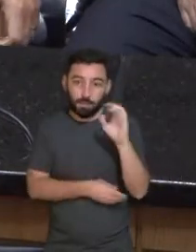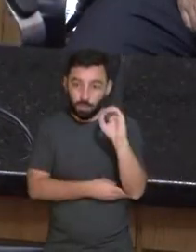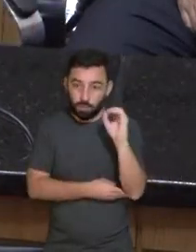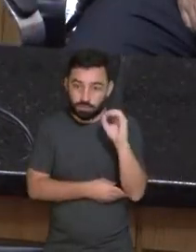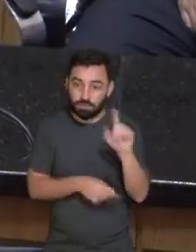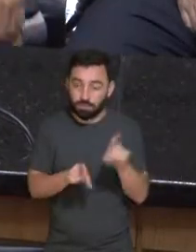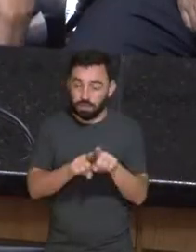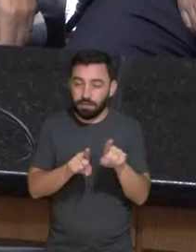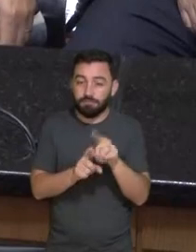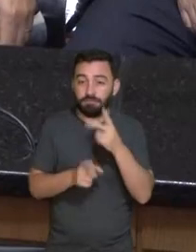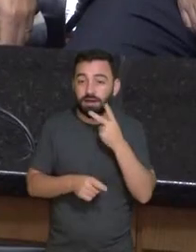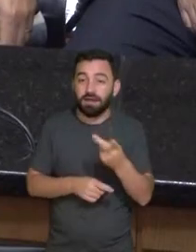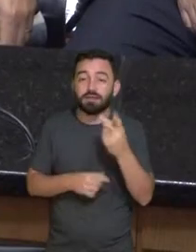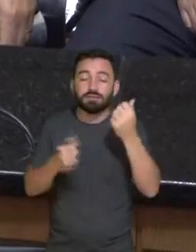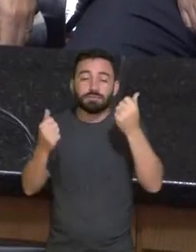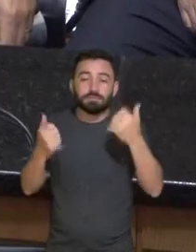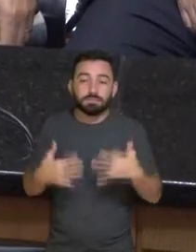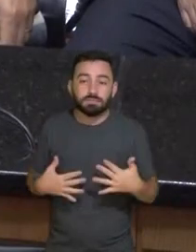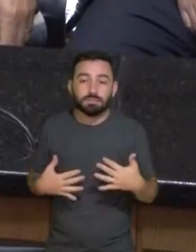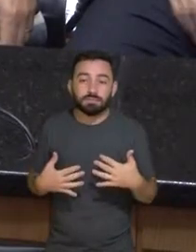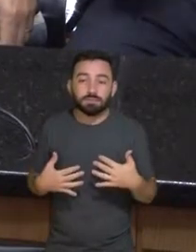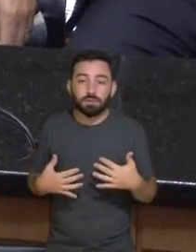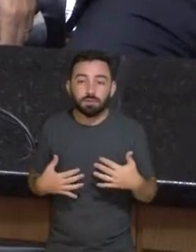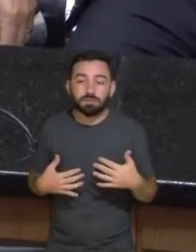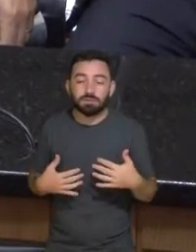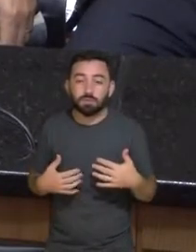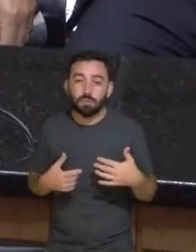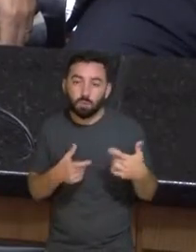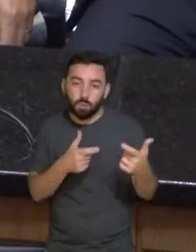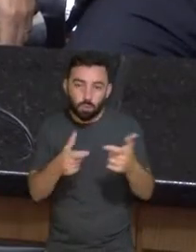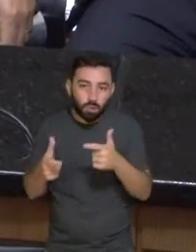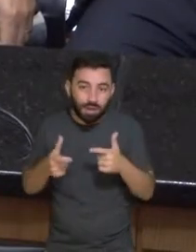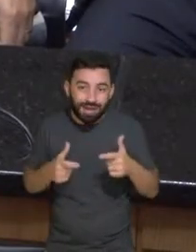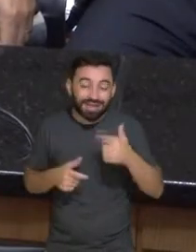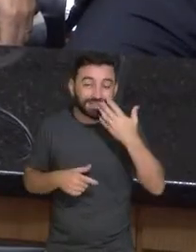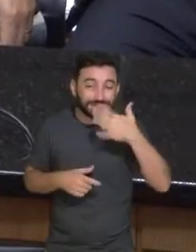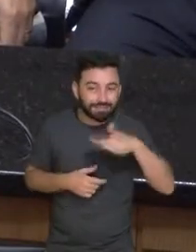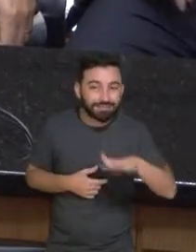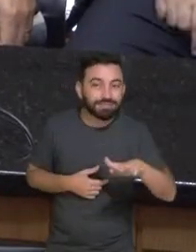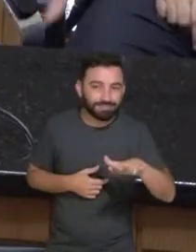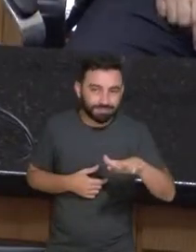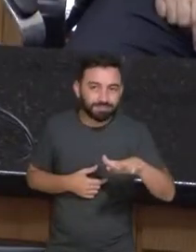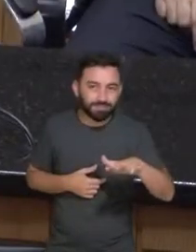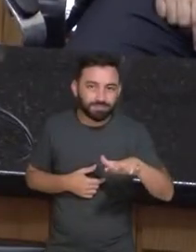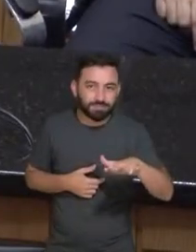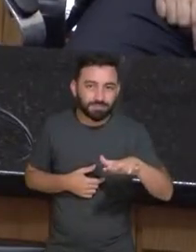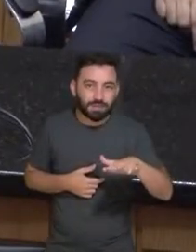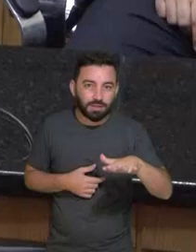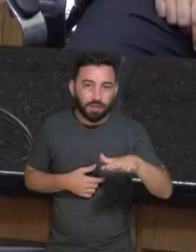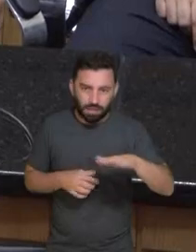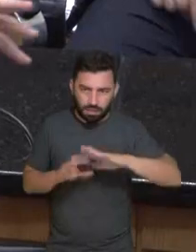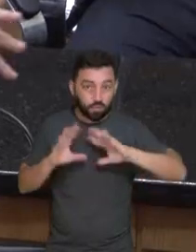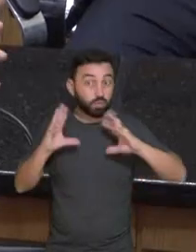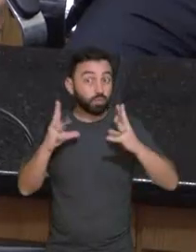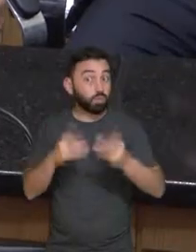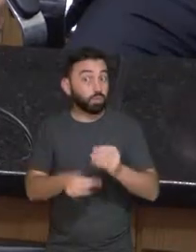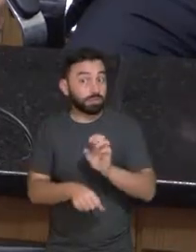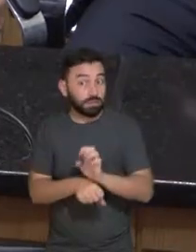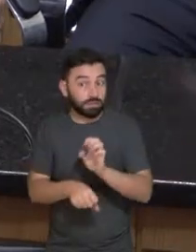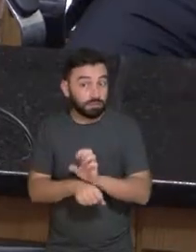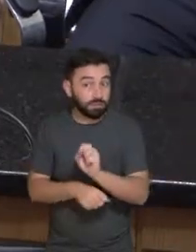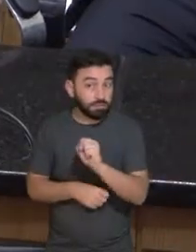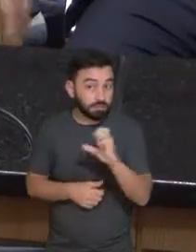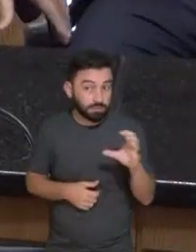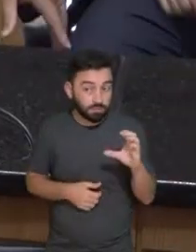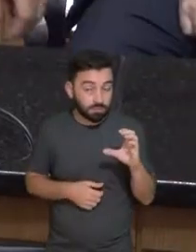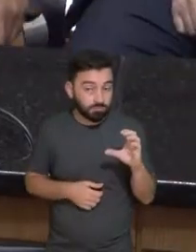fala dos playgrounds e parques infantis. Mas aí pergunto, vai ser de todo o estado de Santa Catarina?